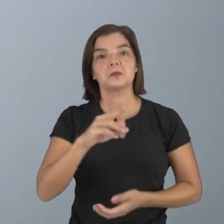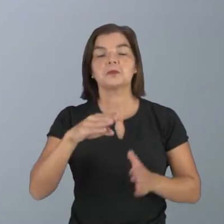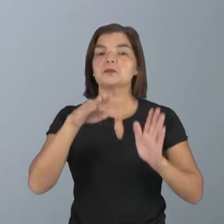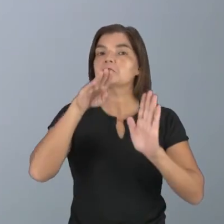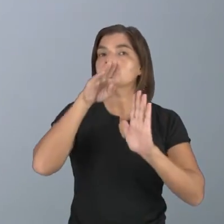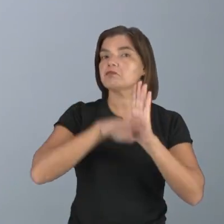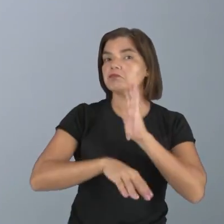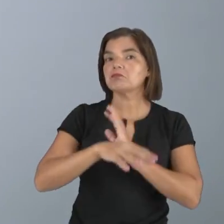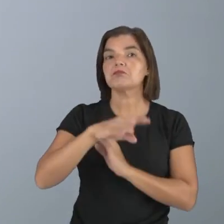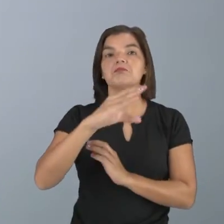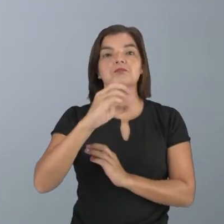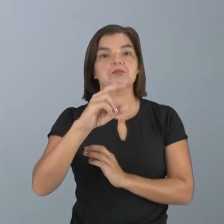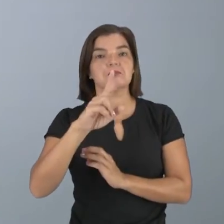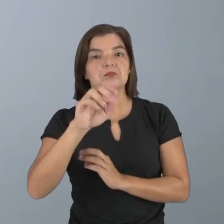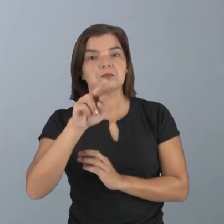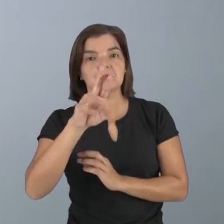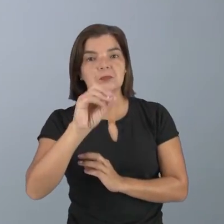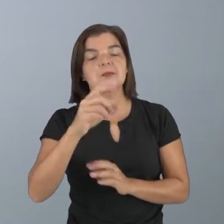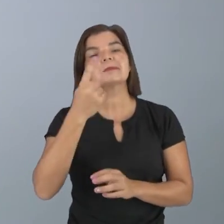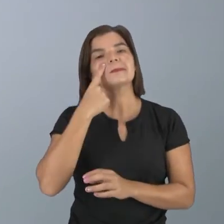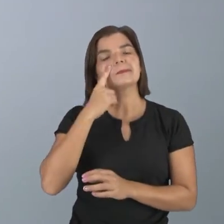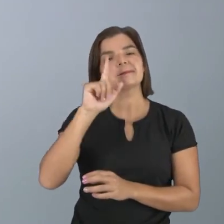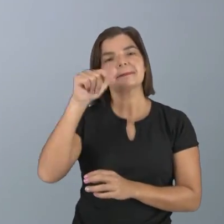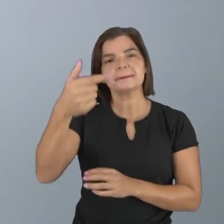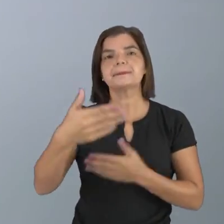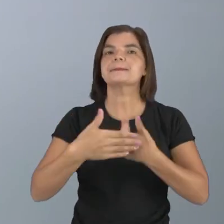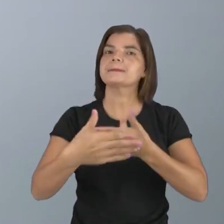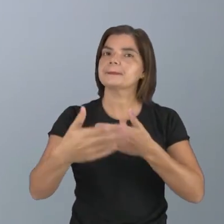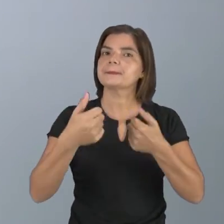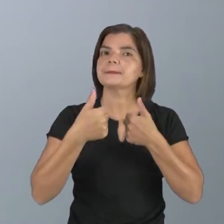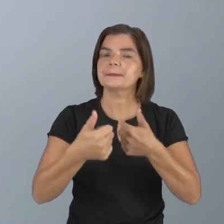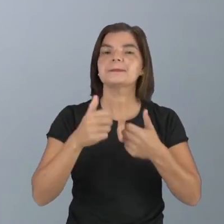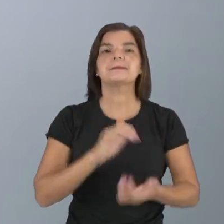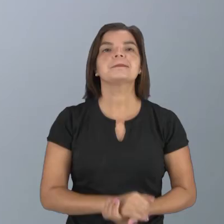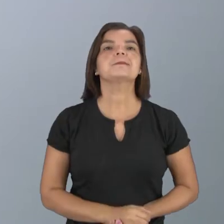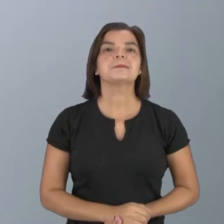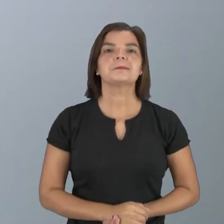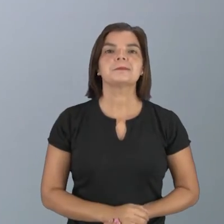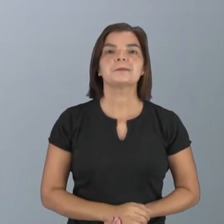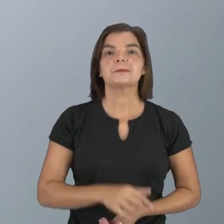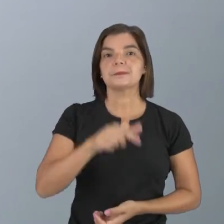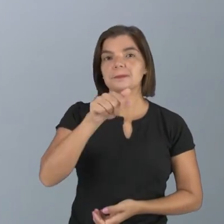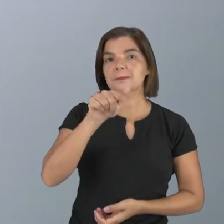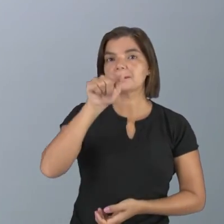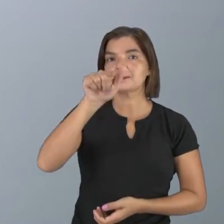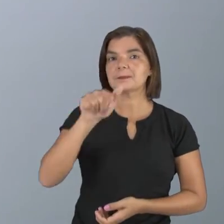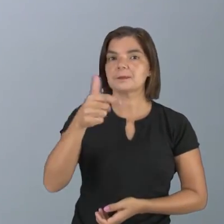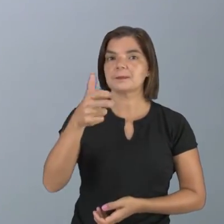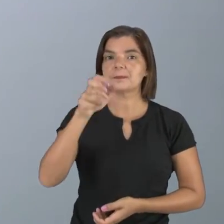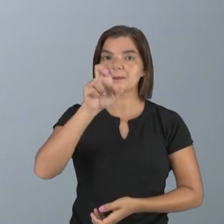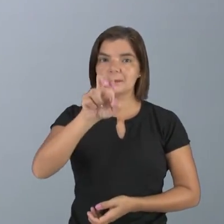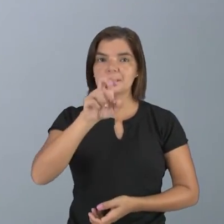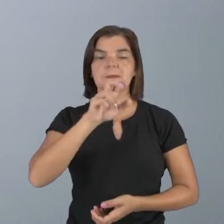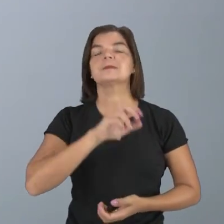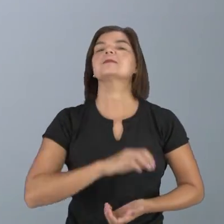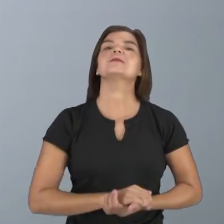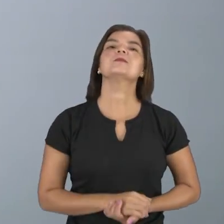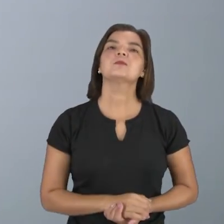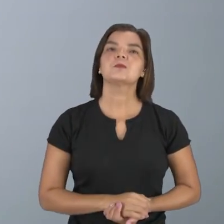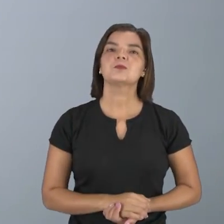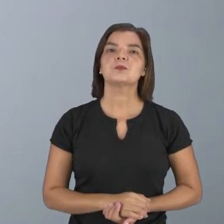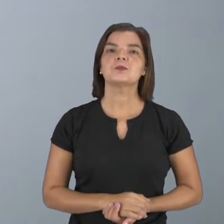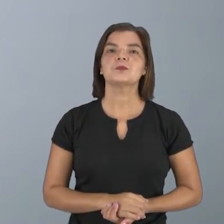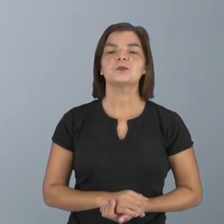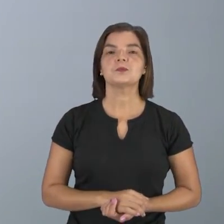menos quarto, quando estiver faltando 15, mas a gente vai ver agora na frente, tá? Certo? 7:15 são las